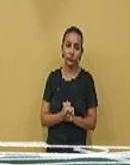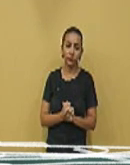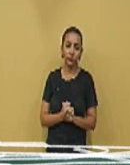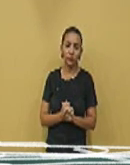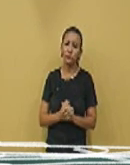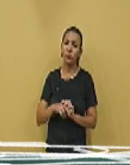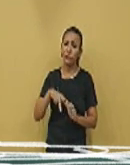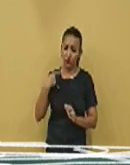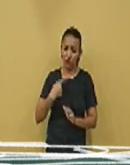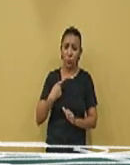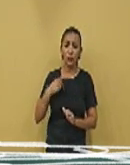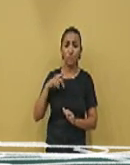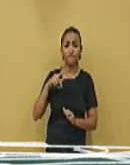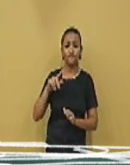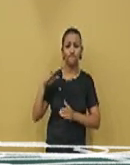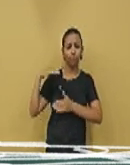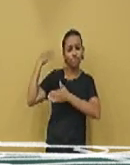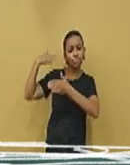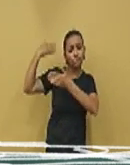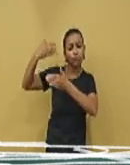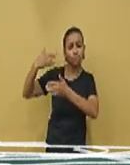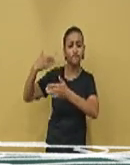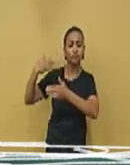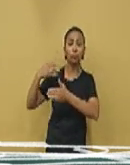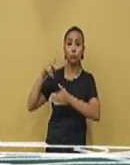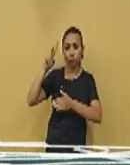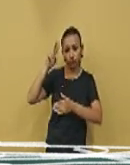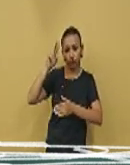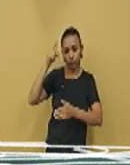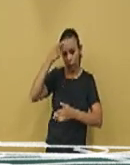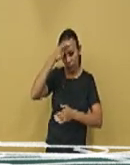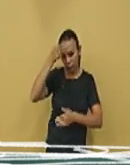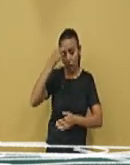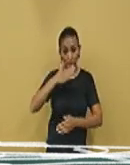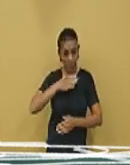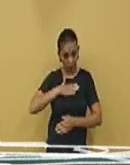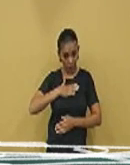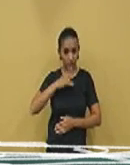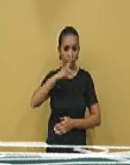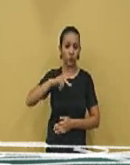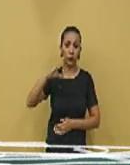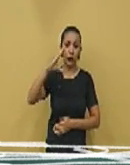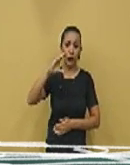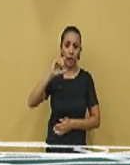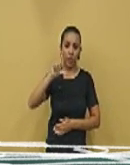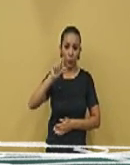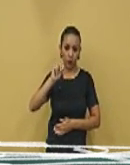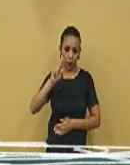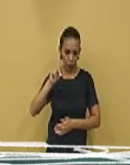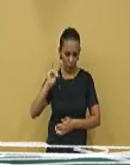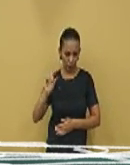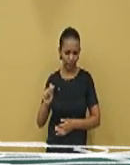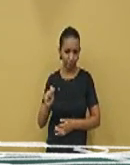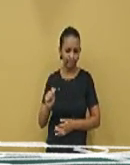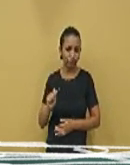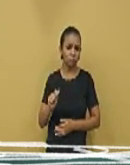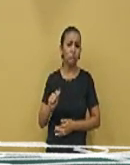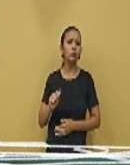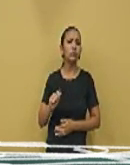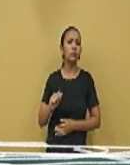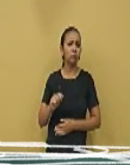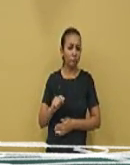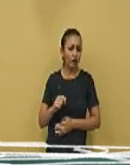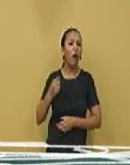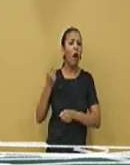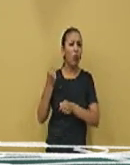Na nossa trajetória acadêmica, minha e da professora Cláudia, é bastante longa na